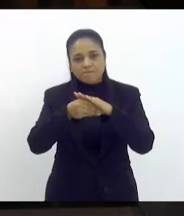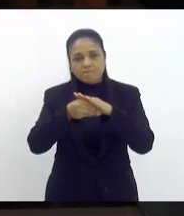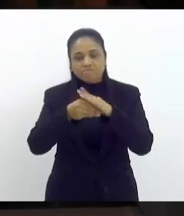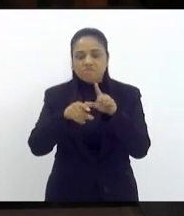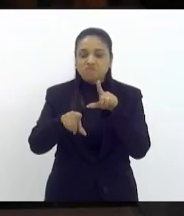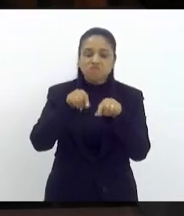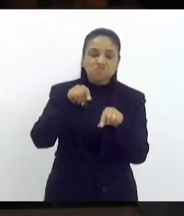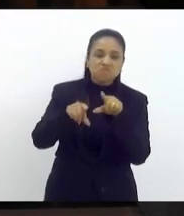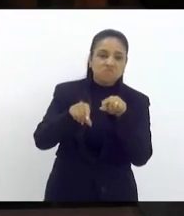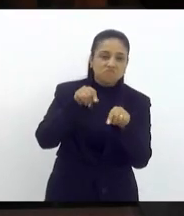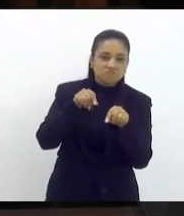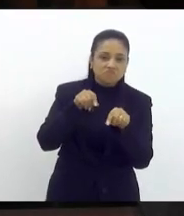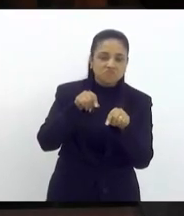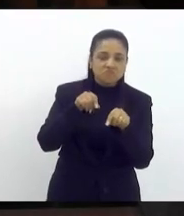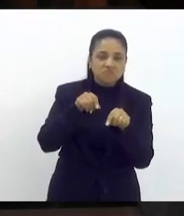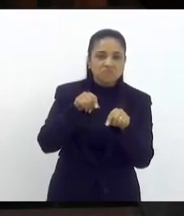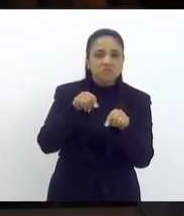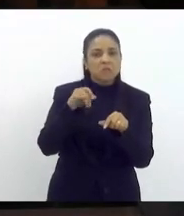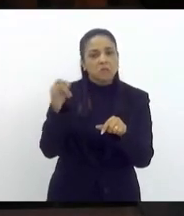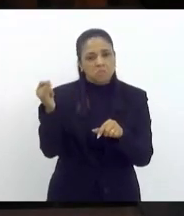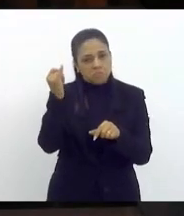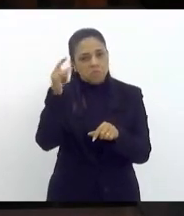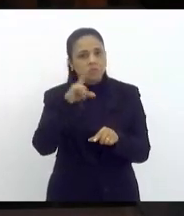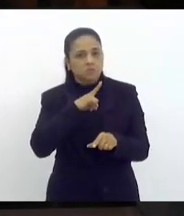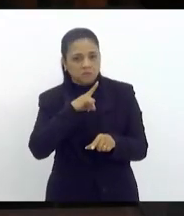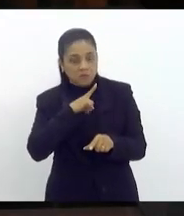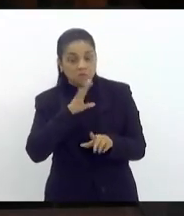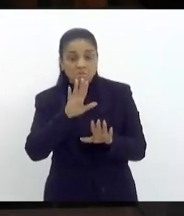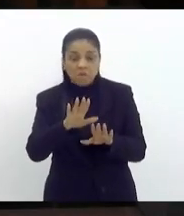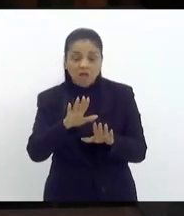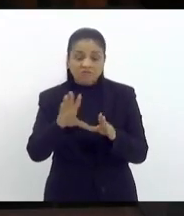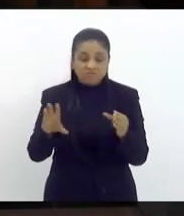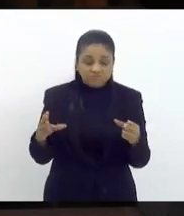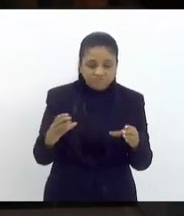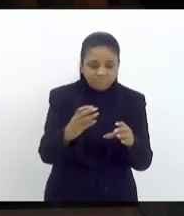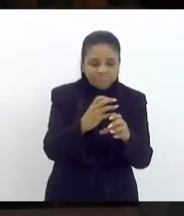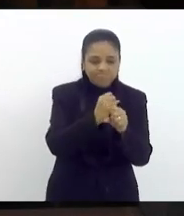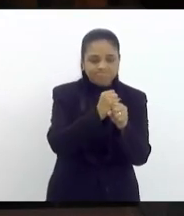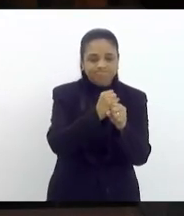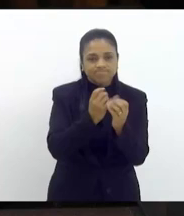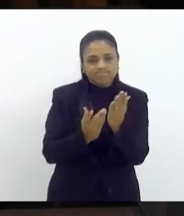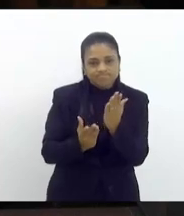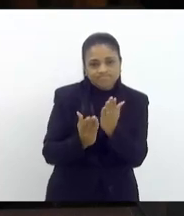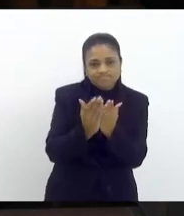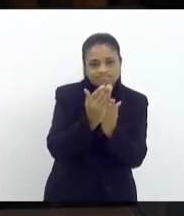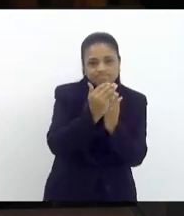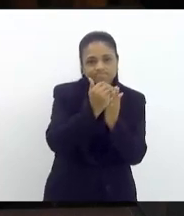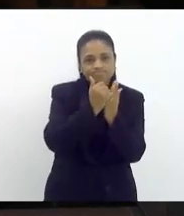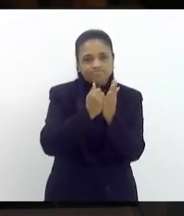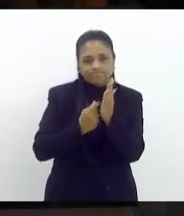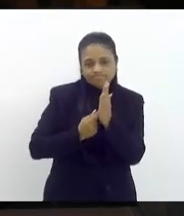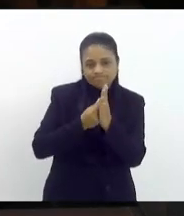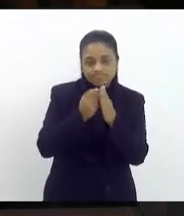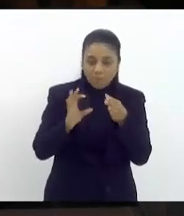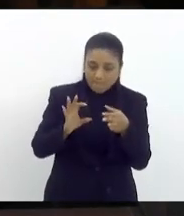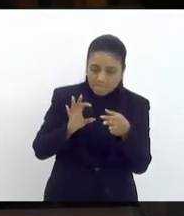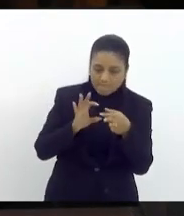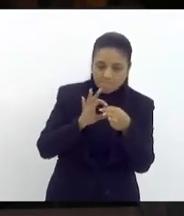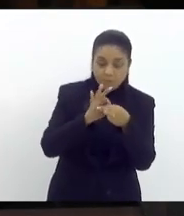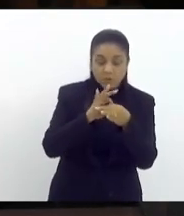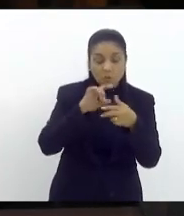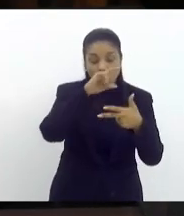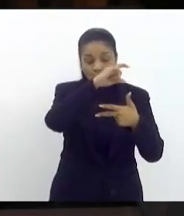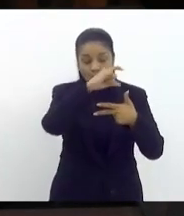colocar referência mas que se não vem em conjunto com o orçamento mais amarrado acabam dando ao executivo